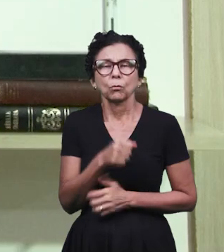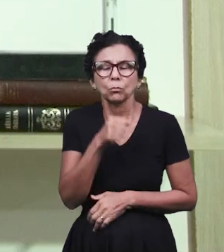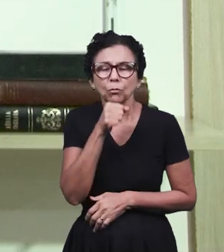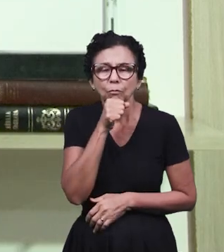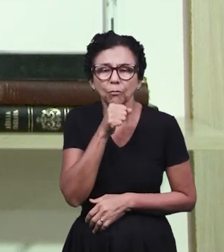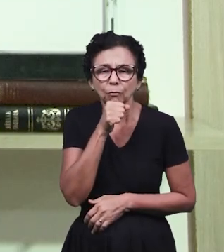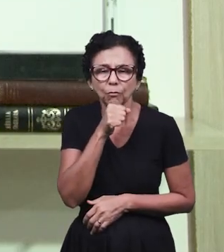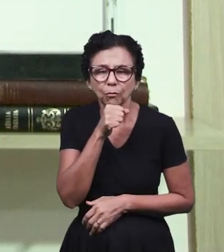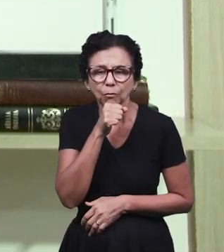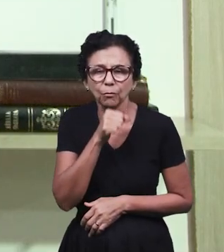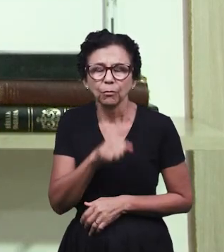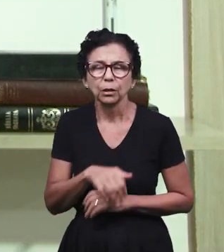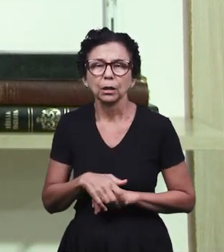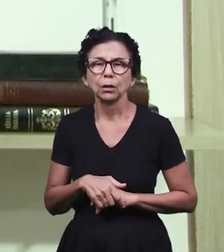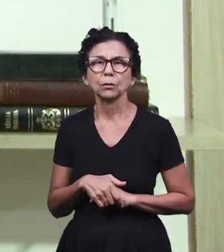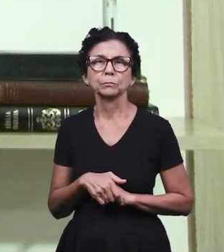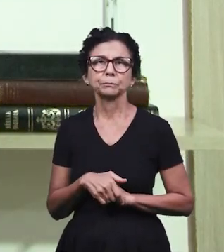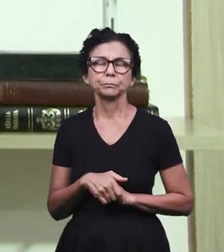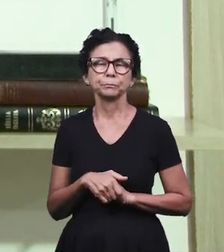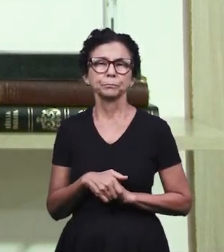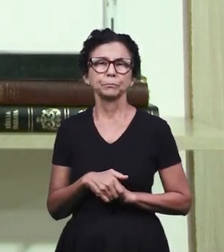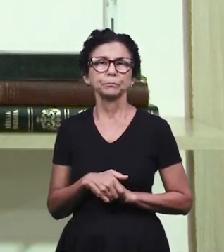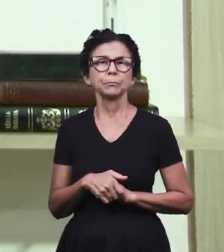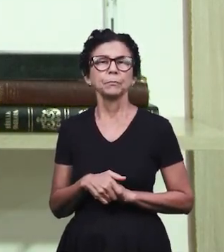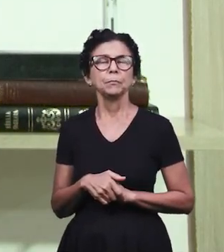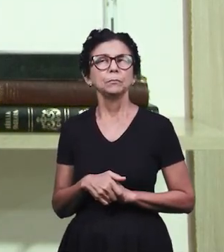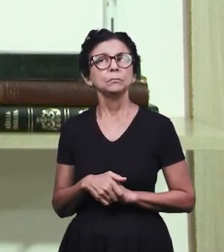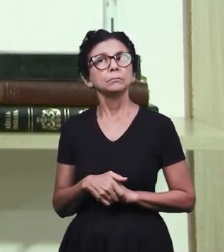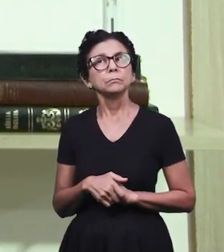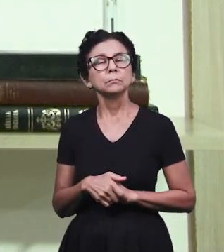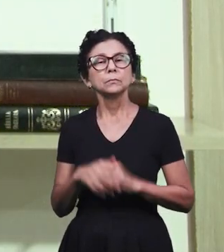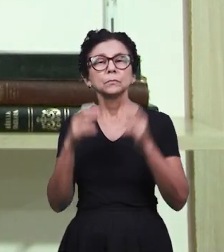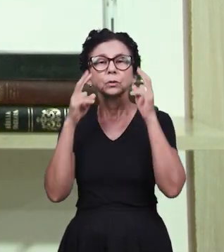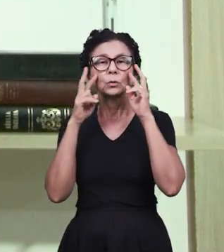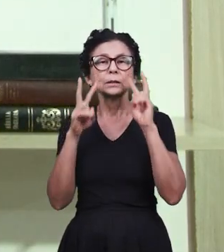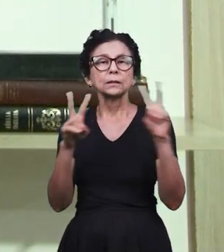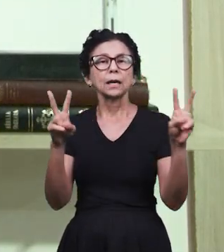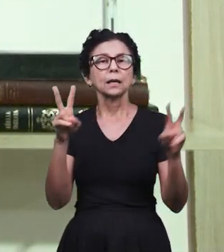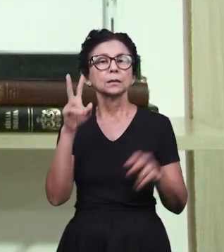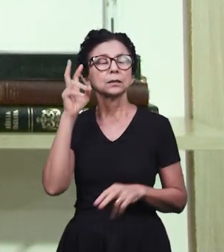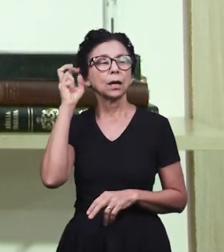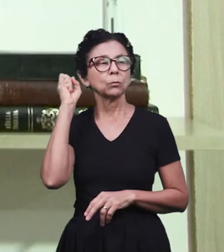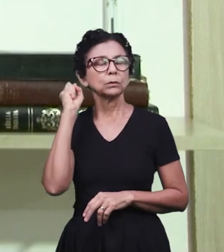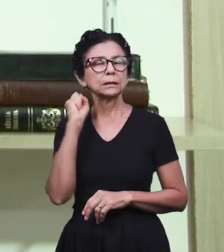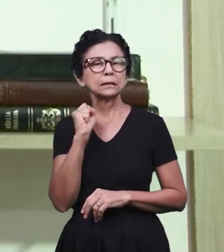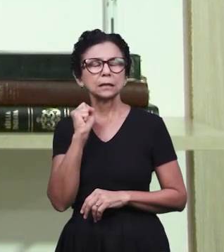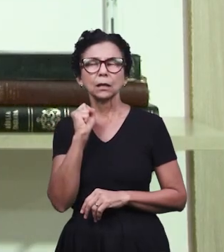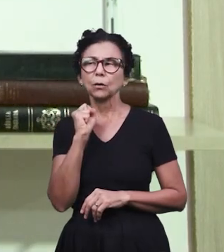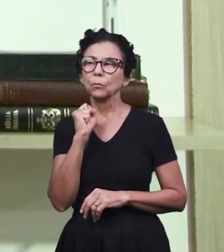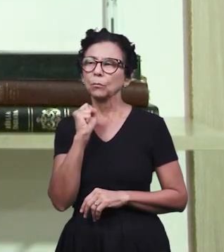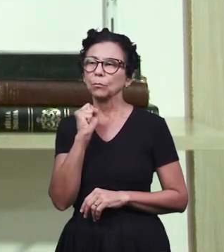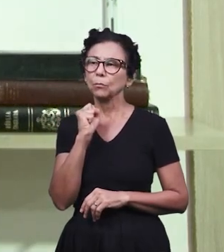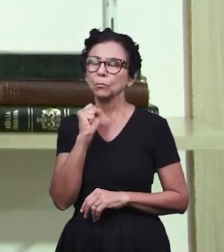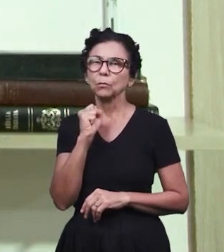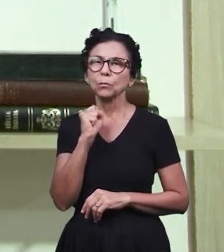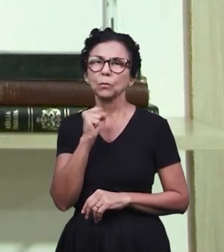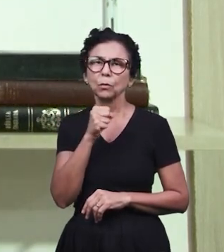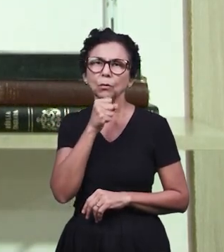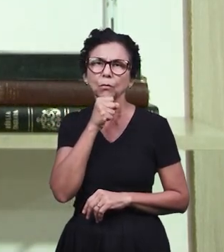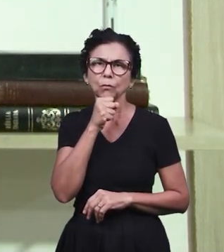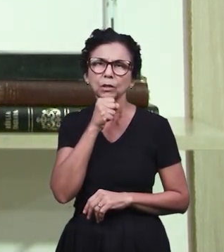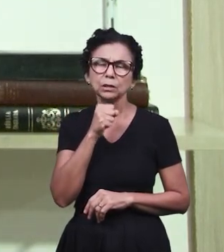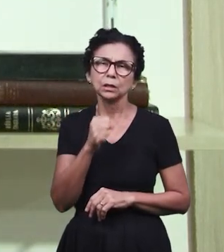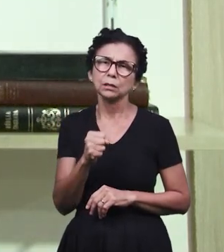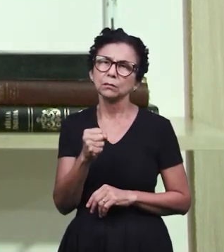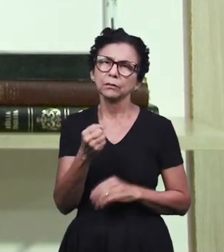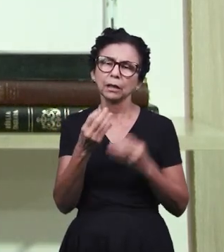da audição. Será que, olhando os nossos irmãos, podemos proporcionar para eles um local